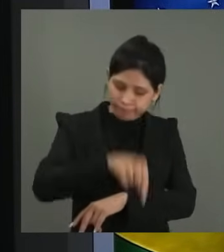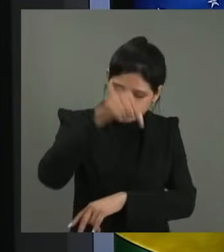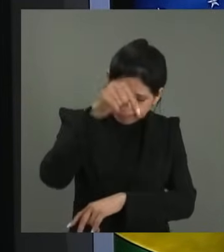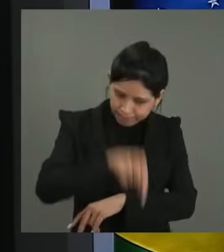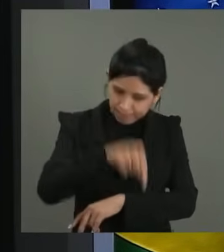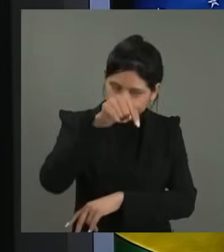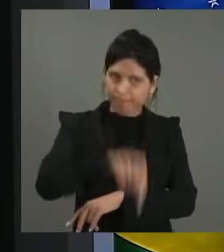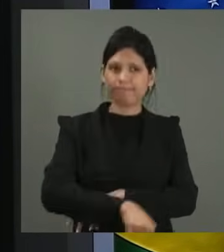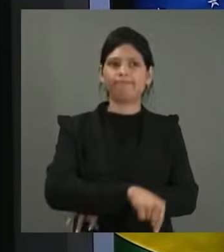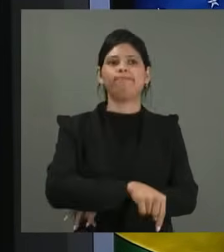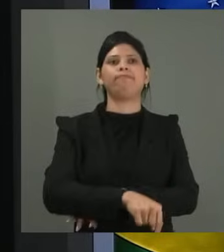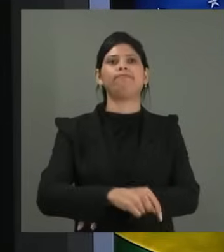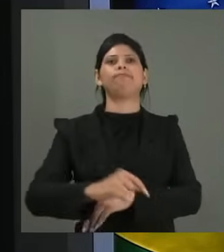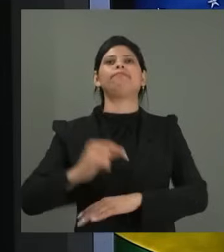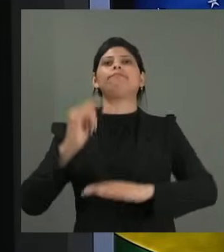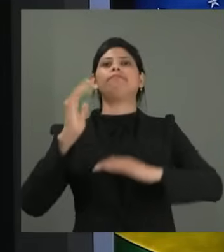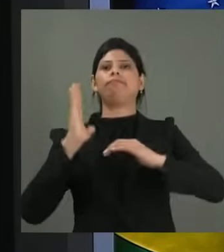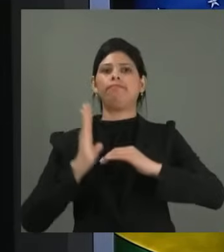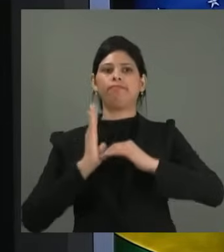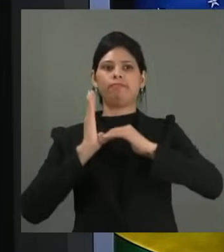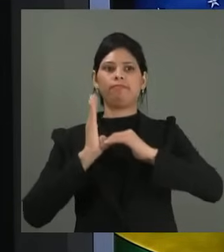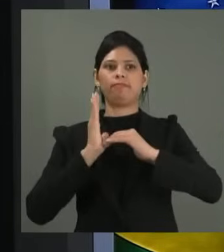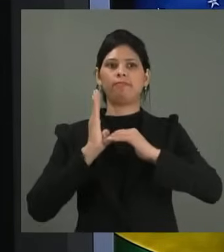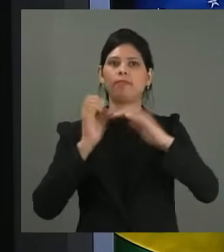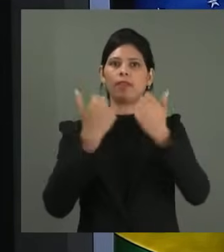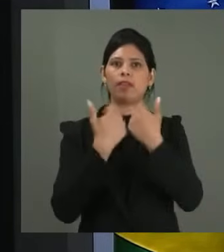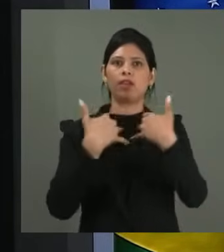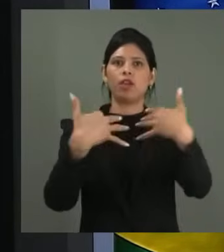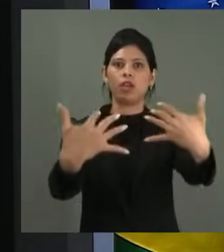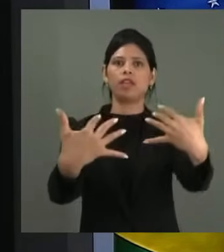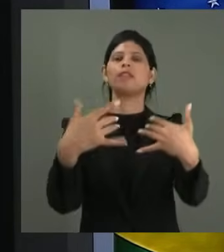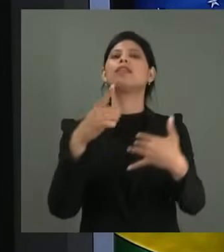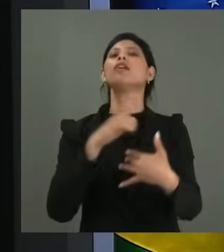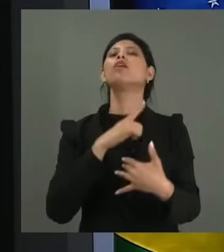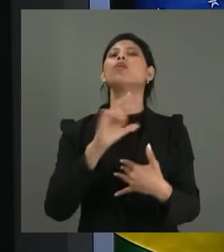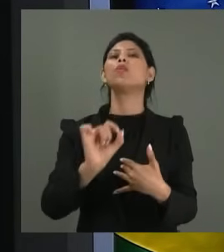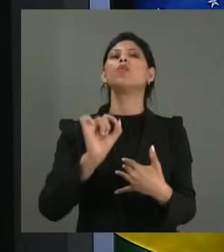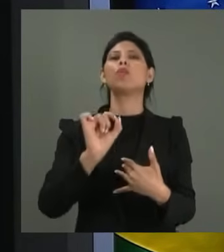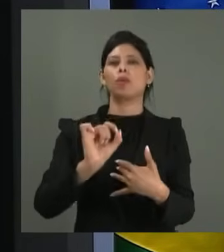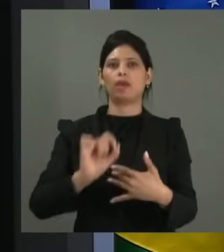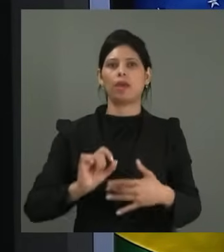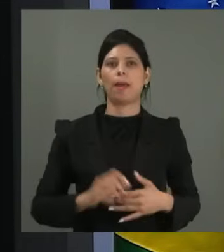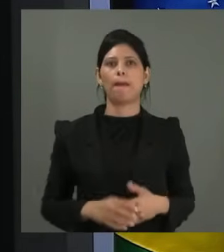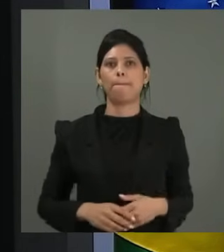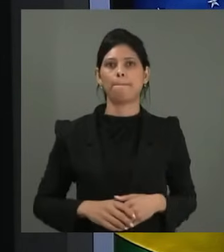no meio desse Senado Federal, desse plenário, tem